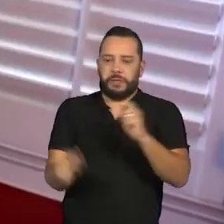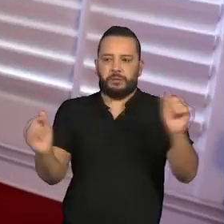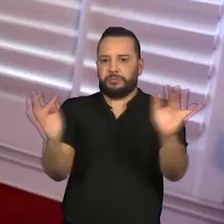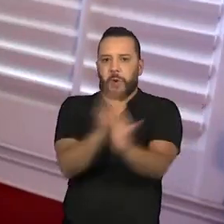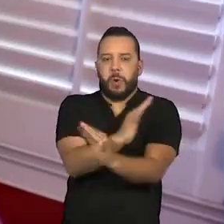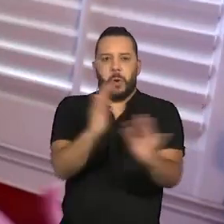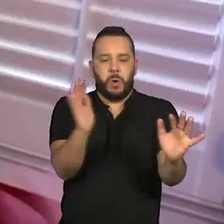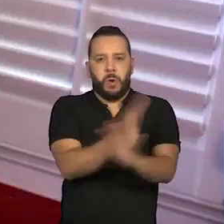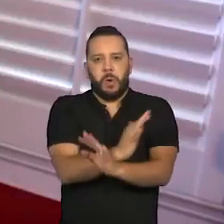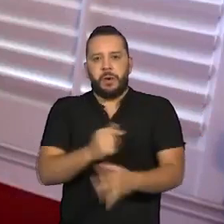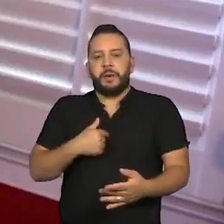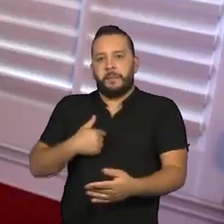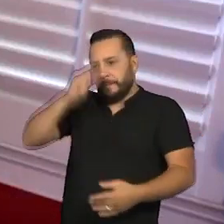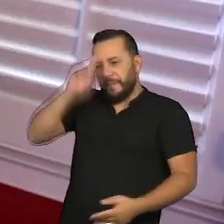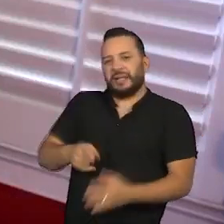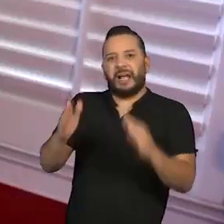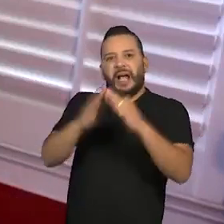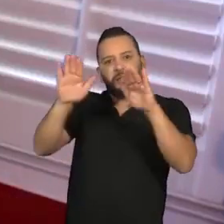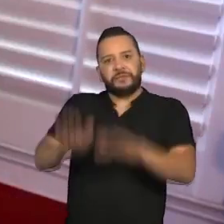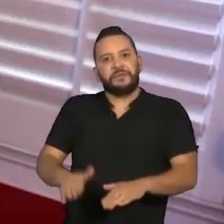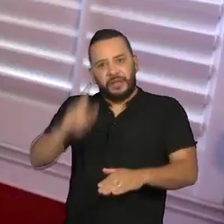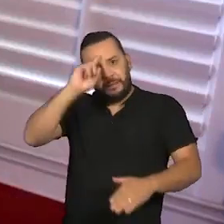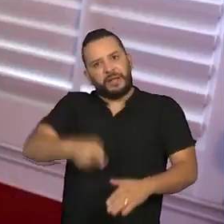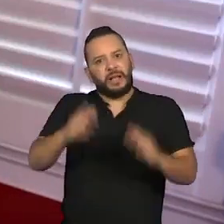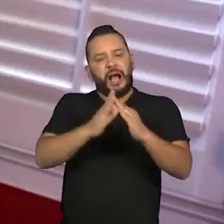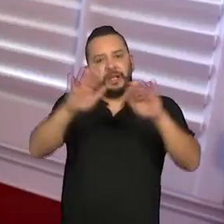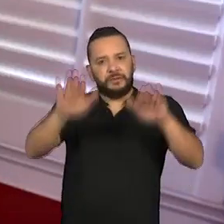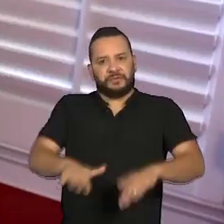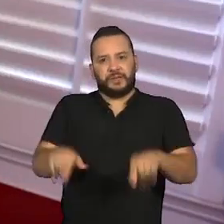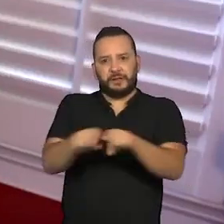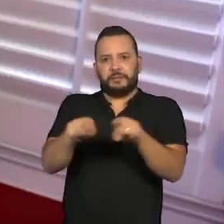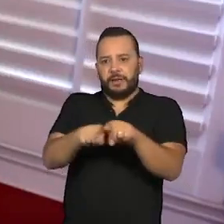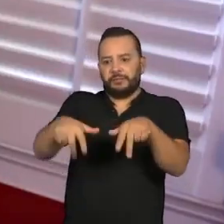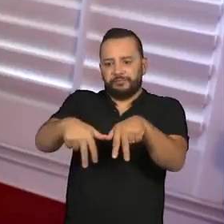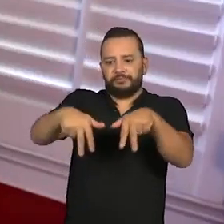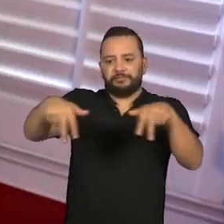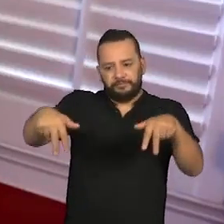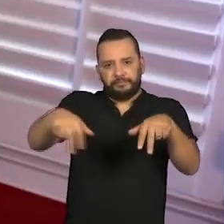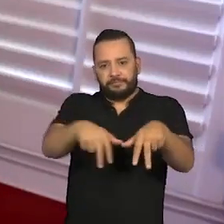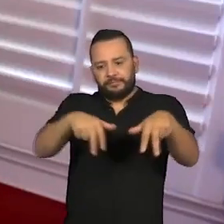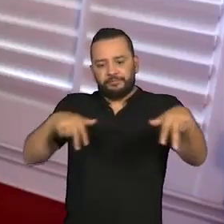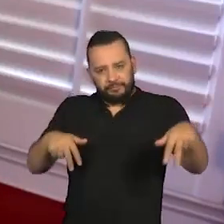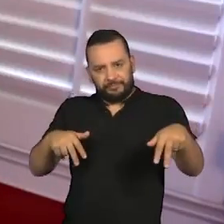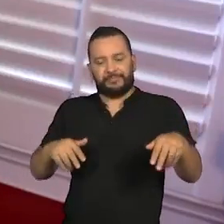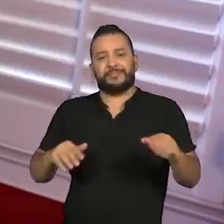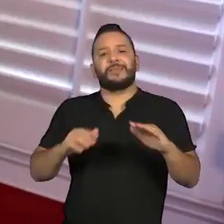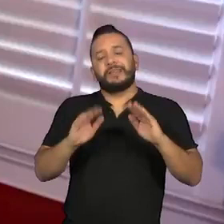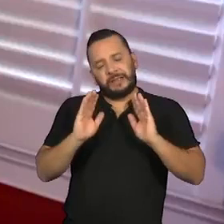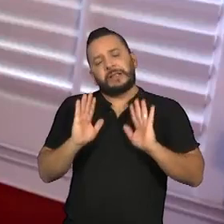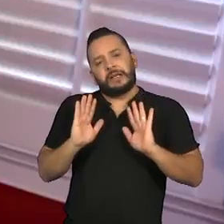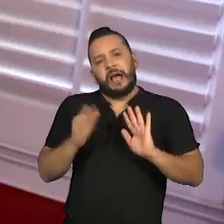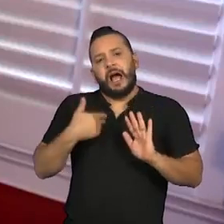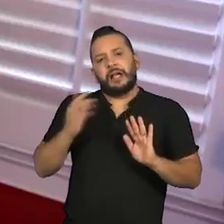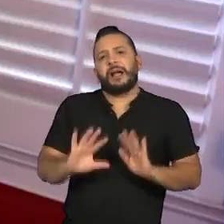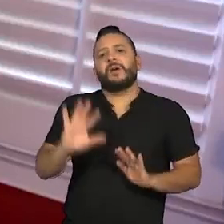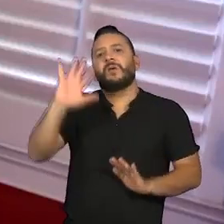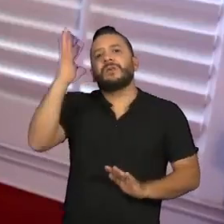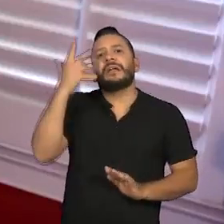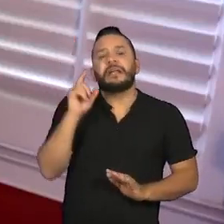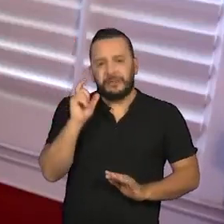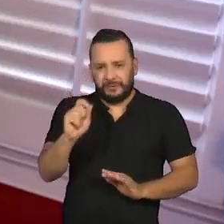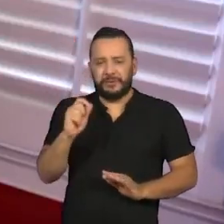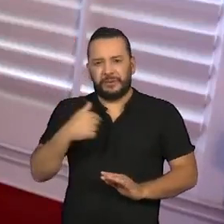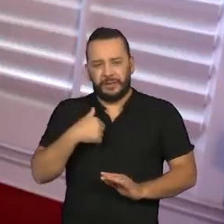pessoas, impõe as quarentenas, impõe as medidas de distanciamento social, e aí disso o que vem é uma queda brutal